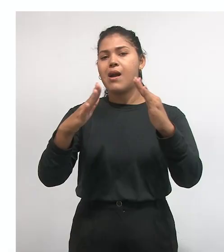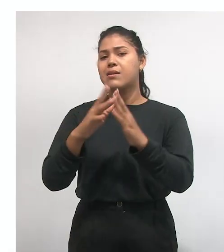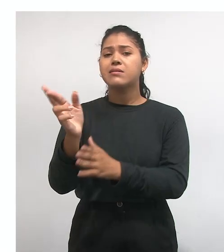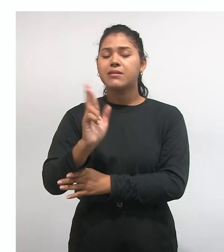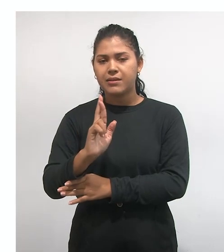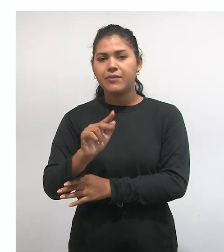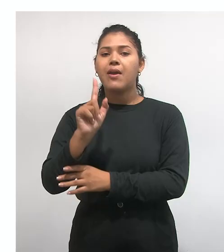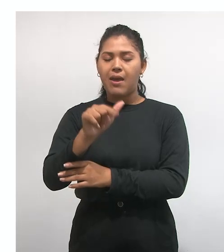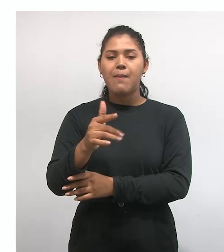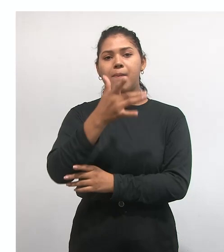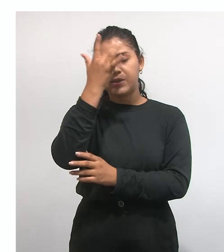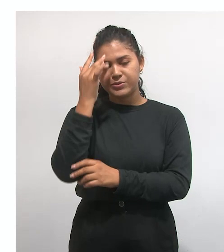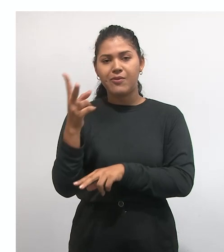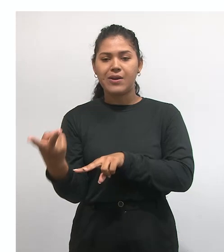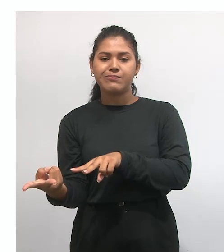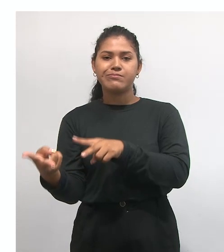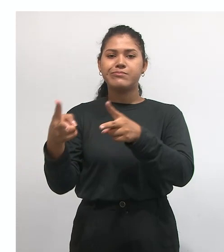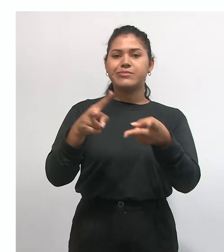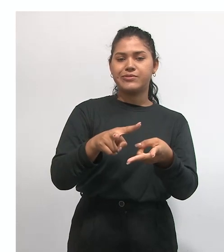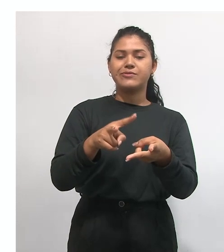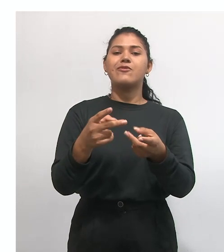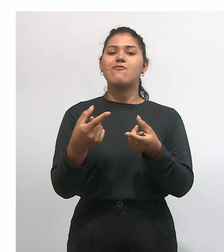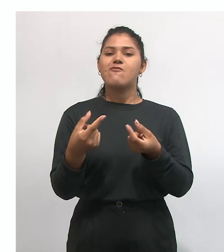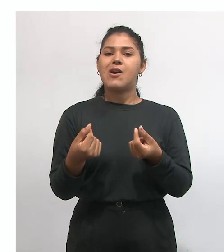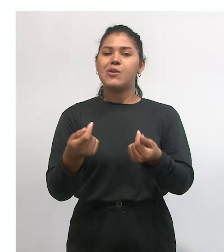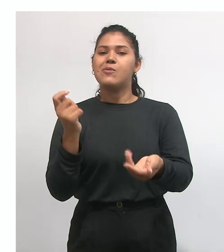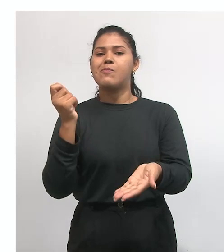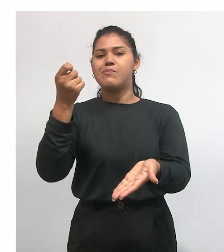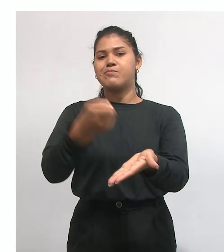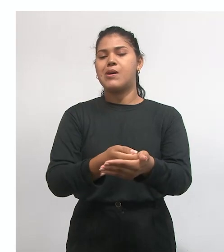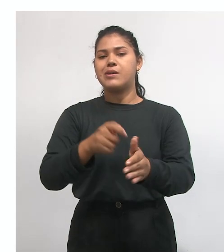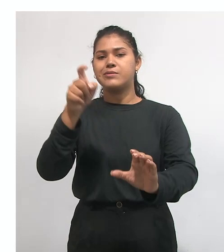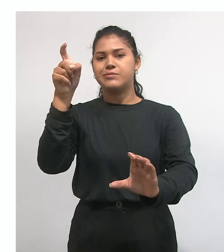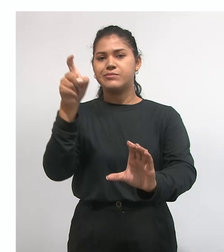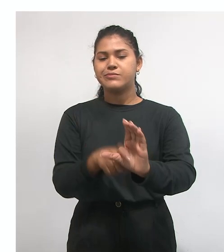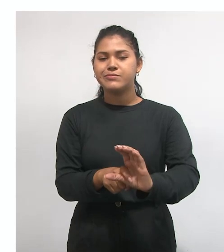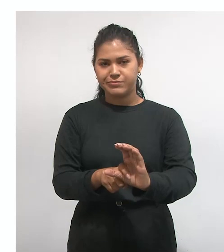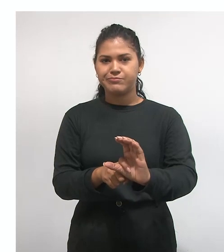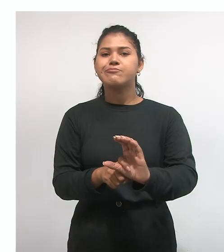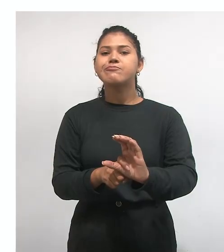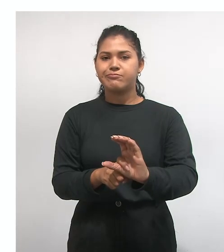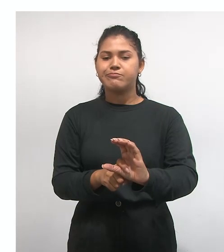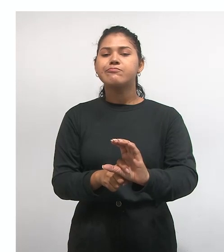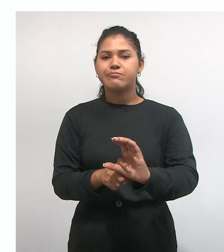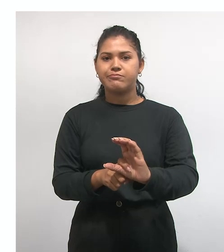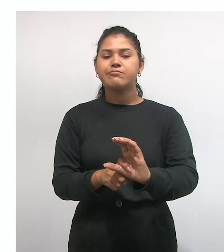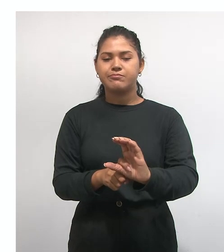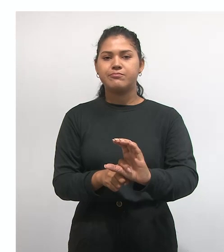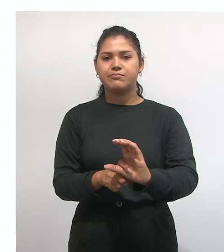imóvel, esse IPTU ele é transferido para você, ou seja, ele nasceu